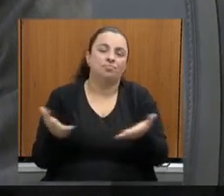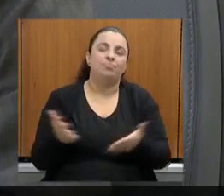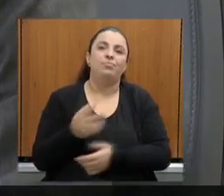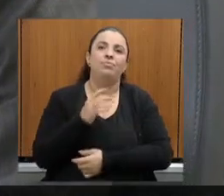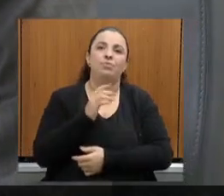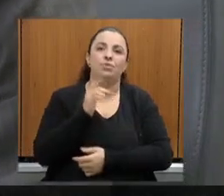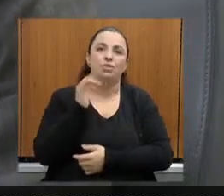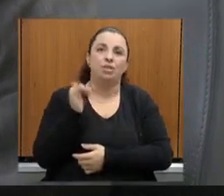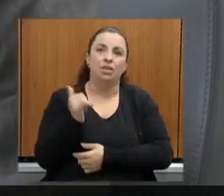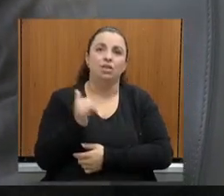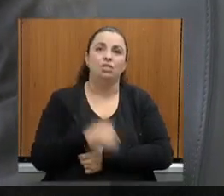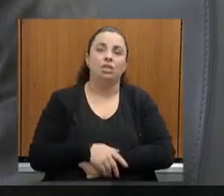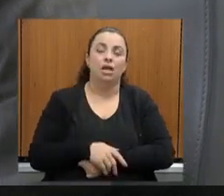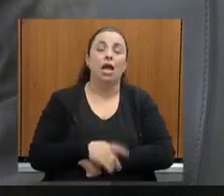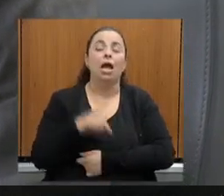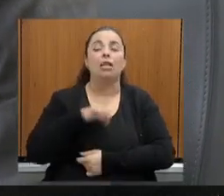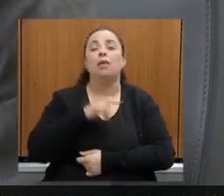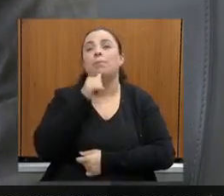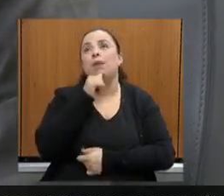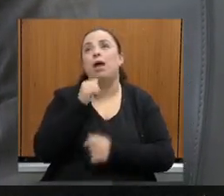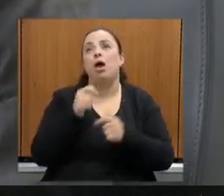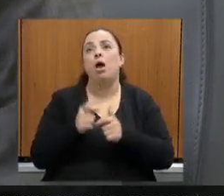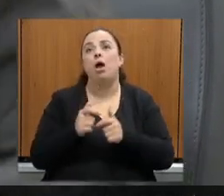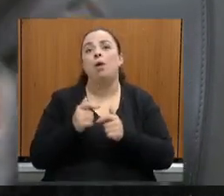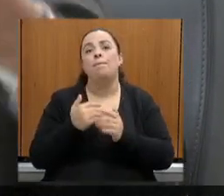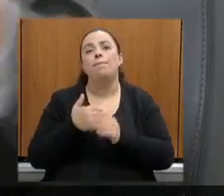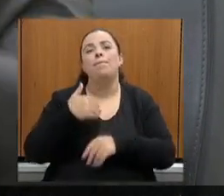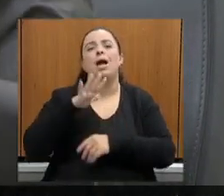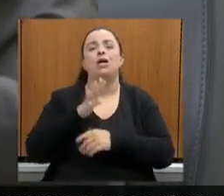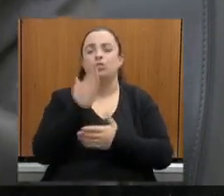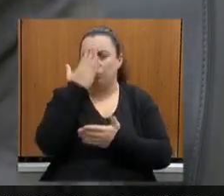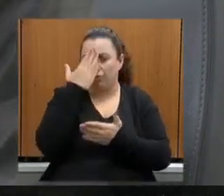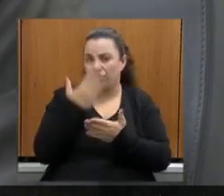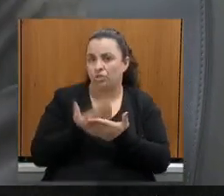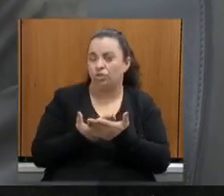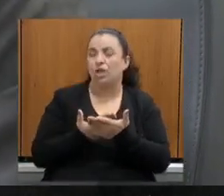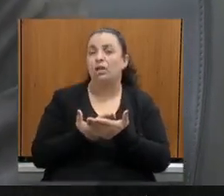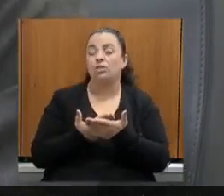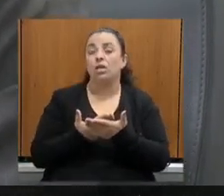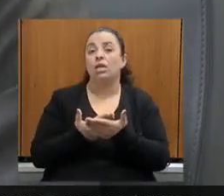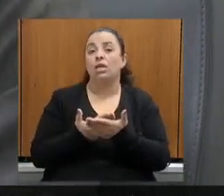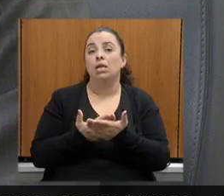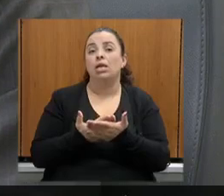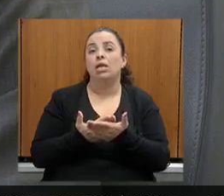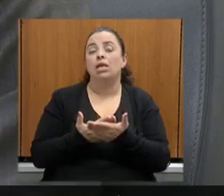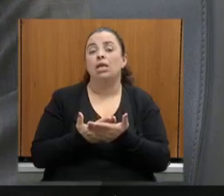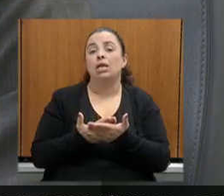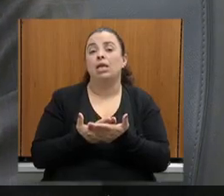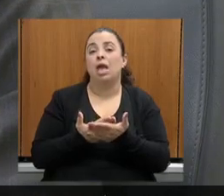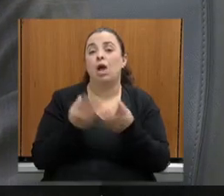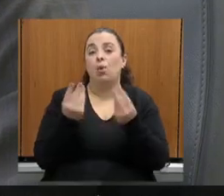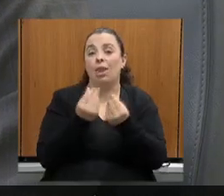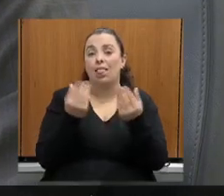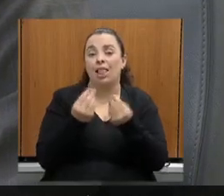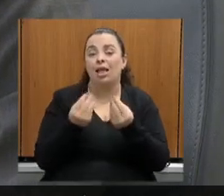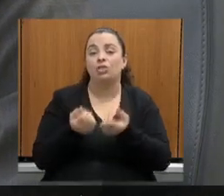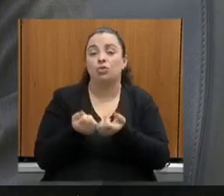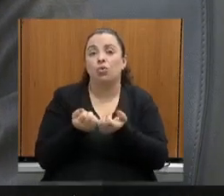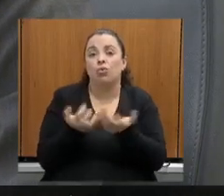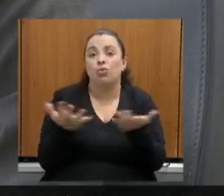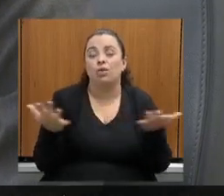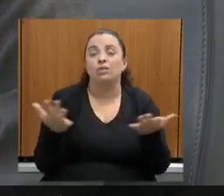confiabilidade Ea qualidade a gente tem todos os municípios dupla alimentação que aumenta muito a qualidade do fornecimento